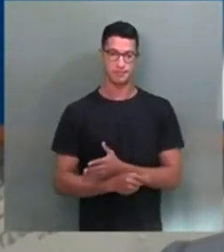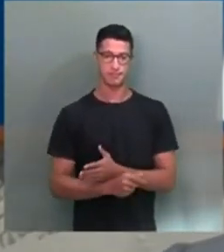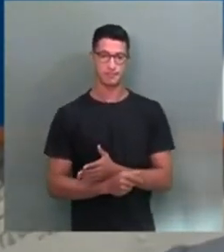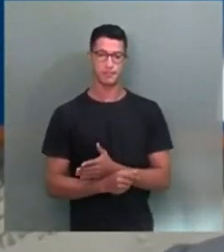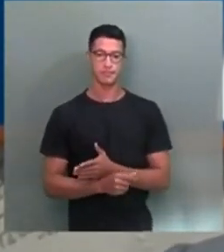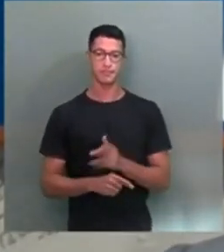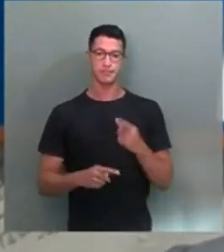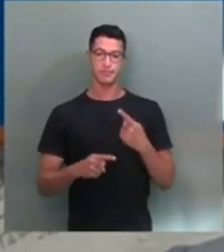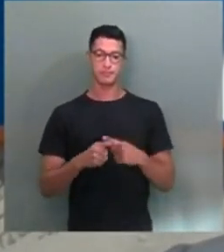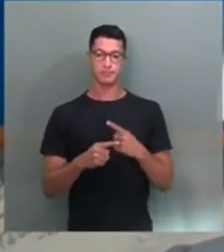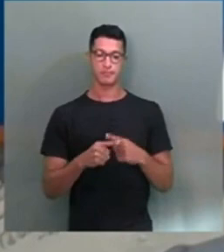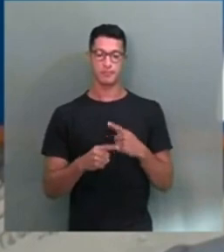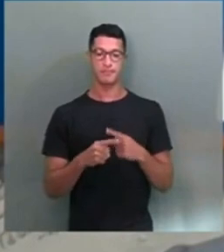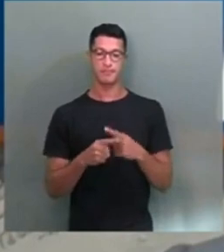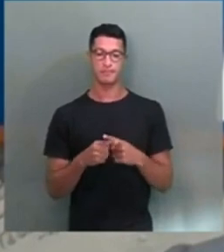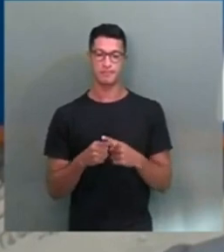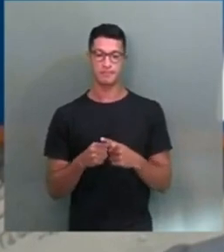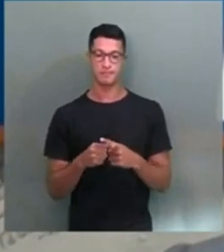porque